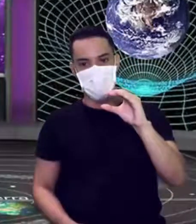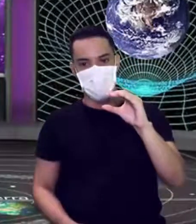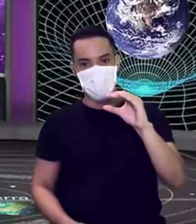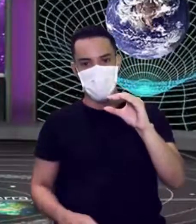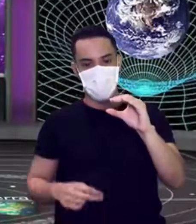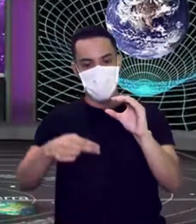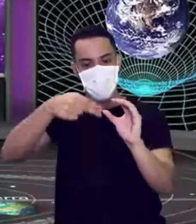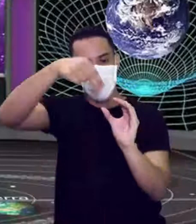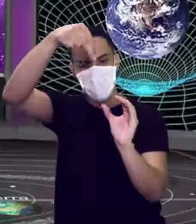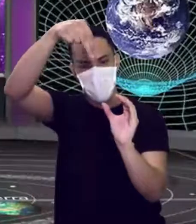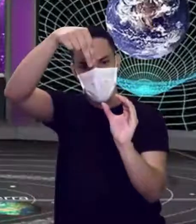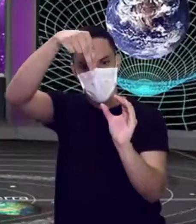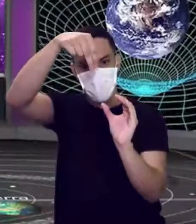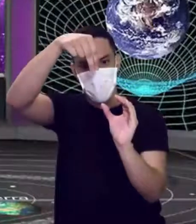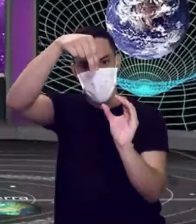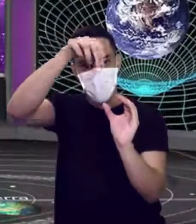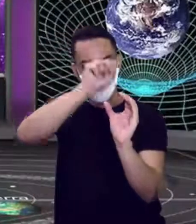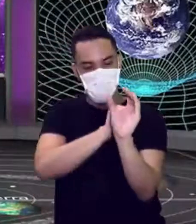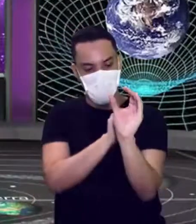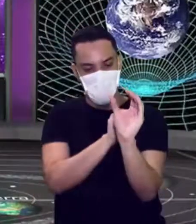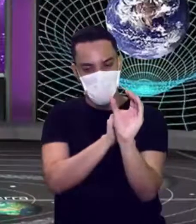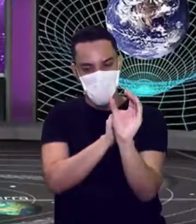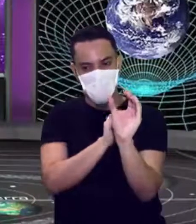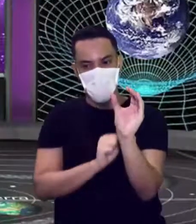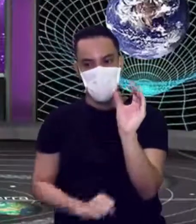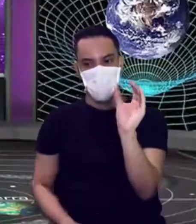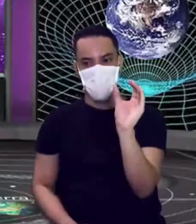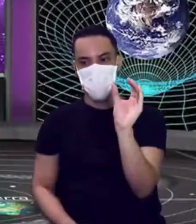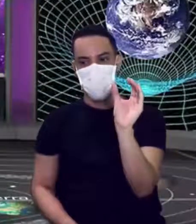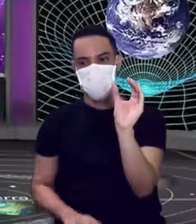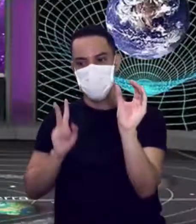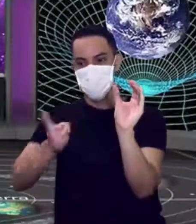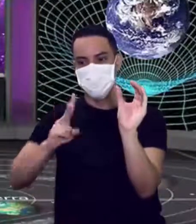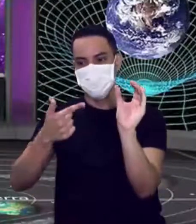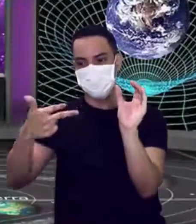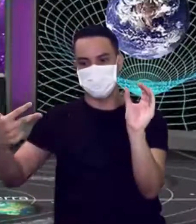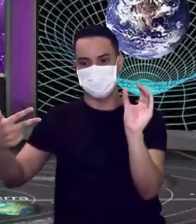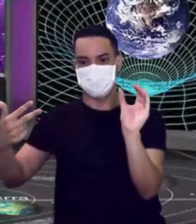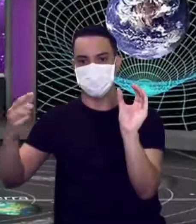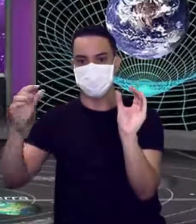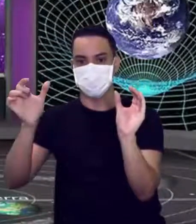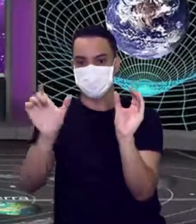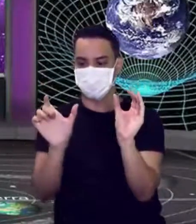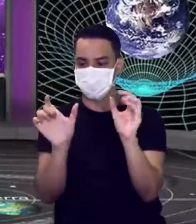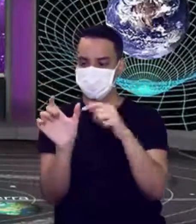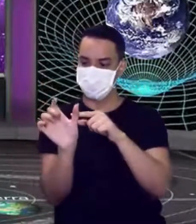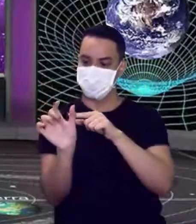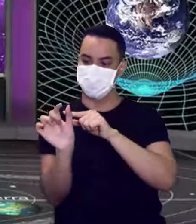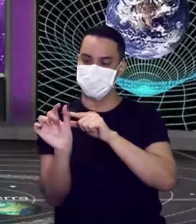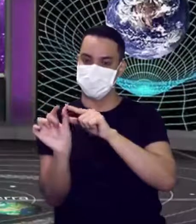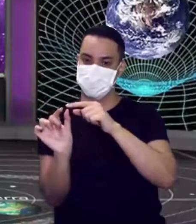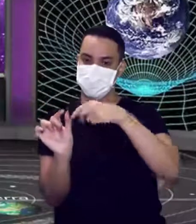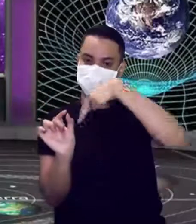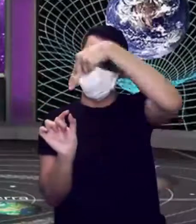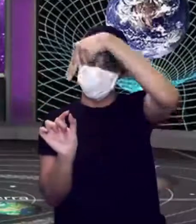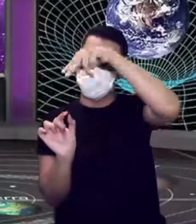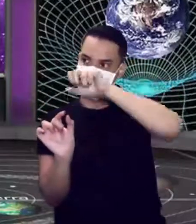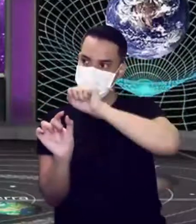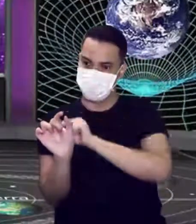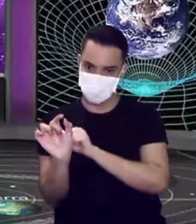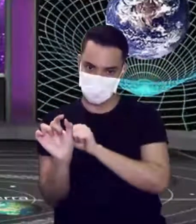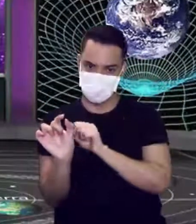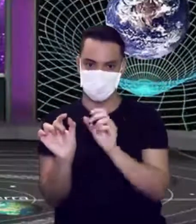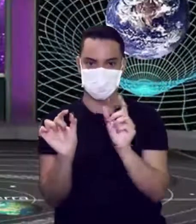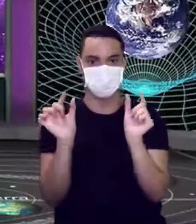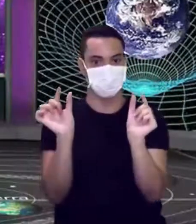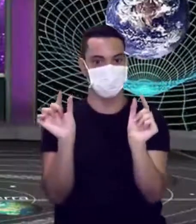parte de baixo como polo sul. Aqui a mesma coisa, olha só a outra canetinha. Polo norte aqui em cima, polo sul aqui